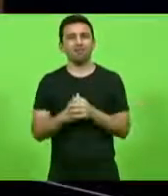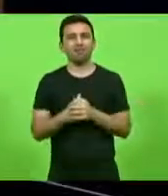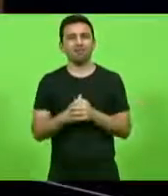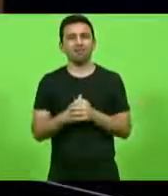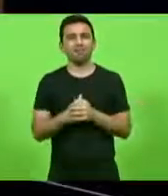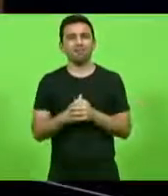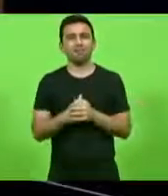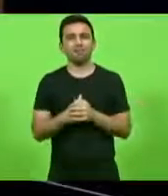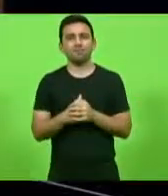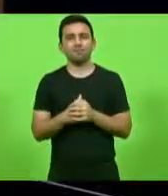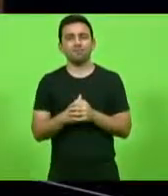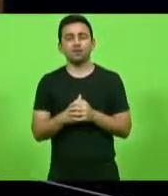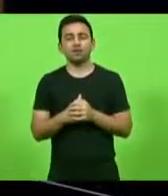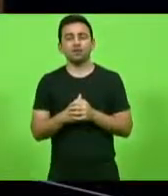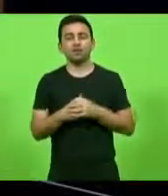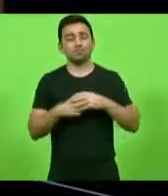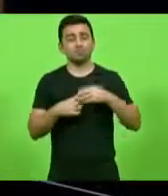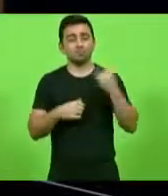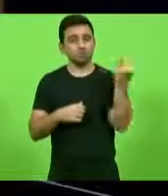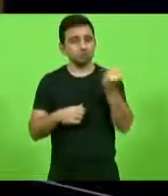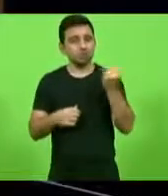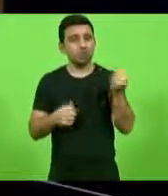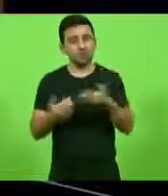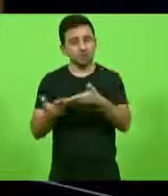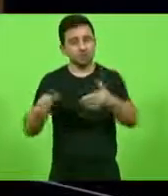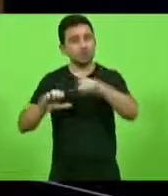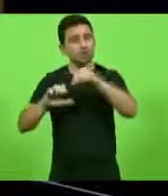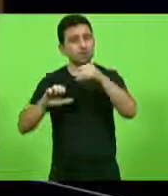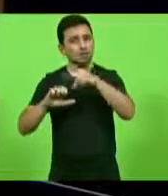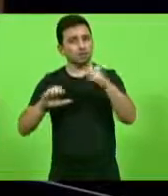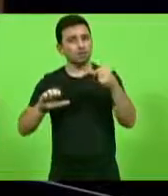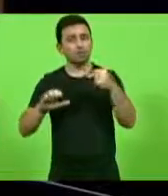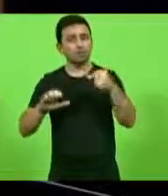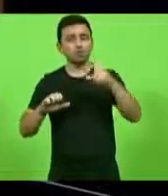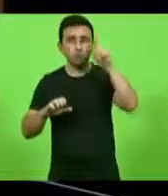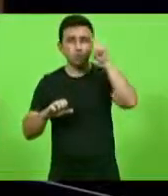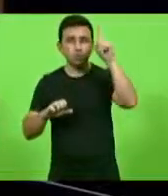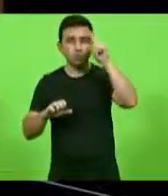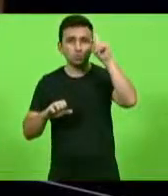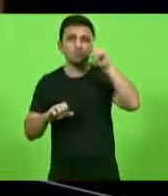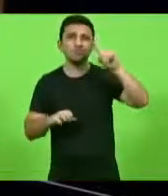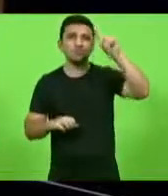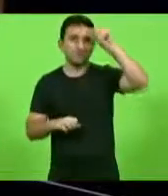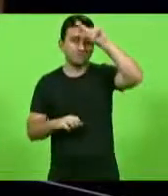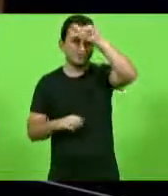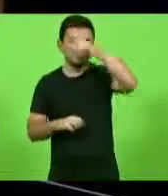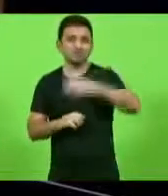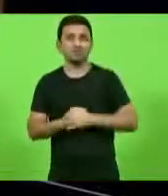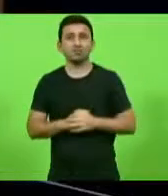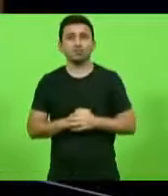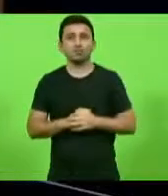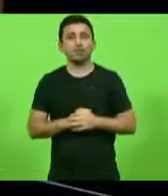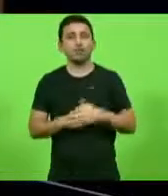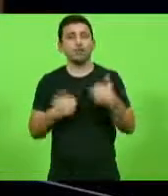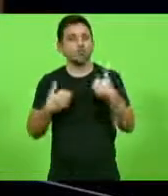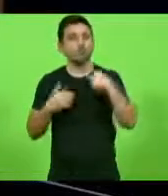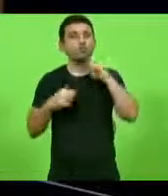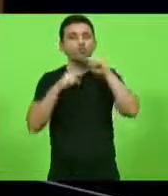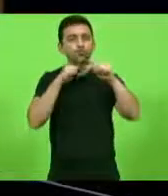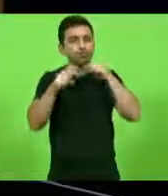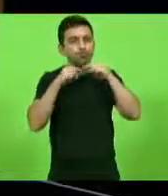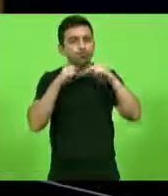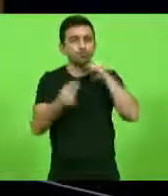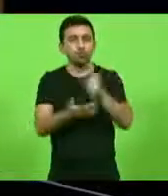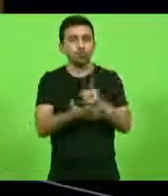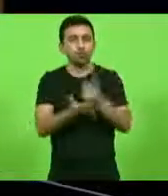tem diariamente. O cara deixou o seu negócio. Bom, não vou repetir o discurso, continuo com as dúvidas, o governo